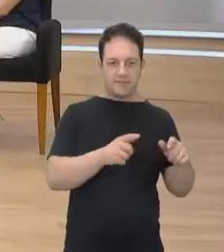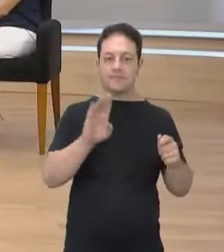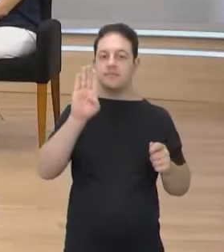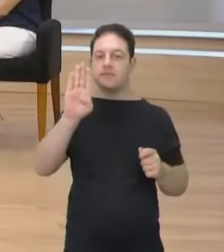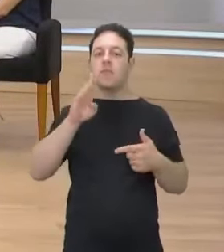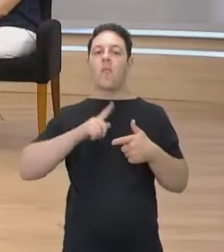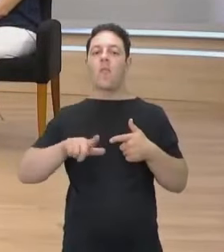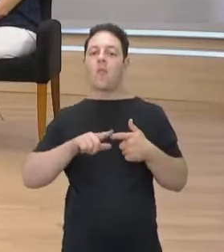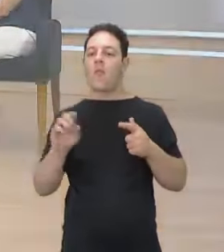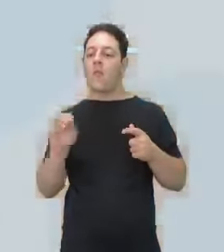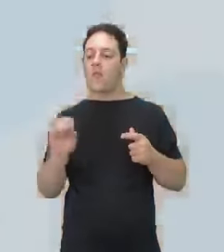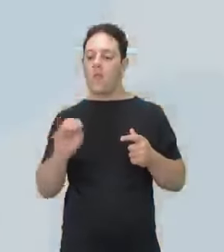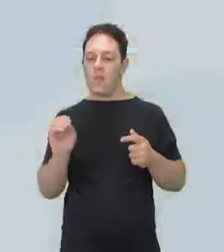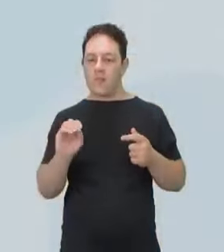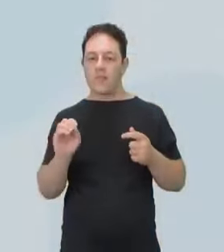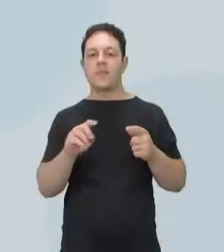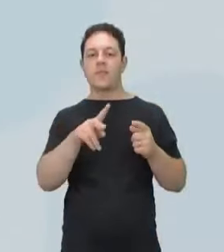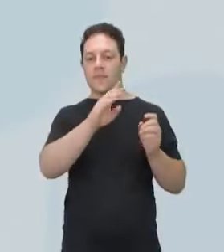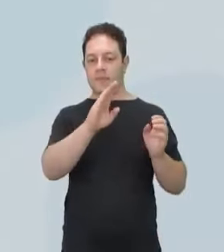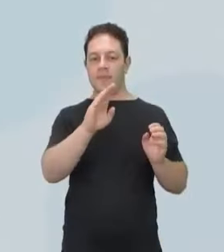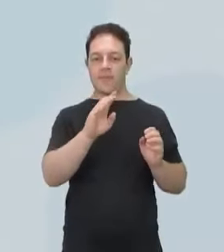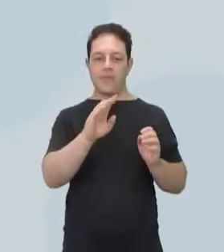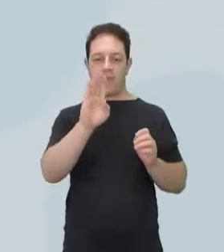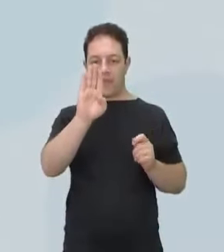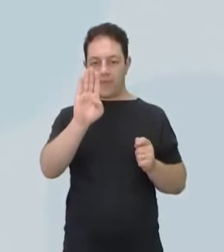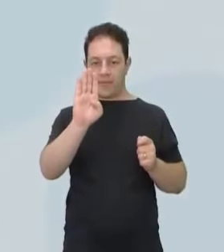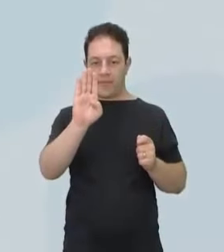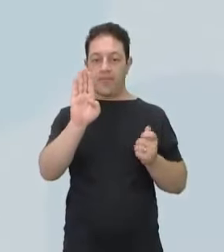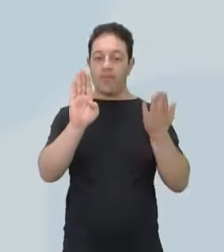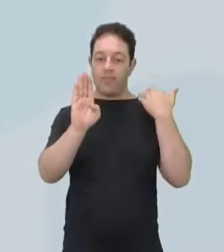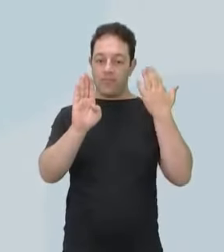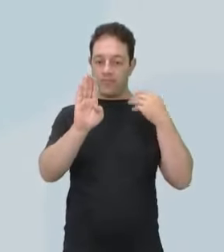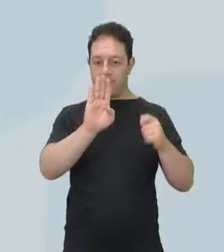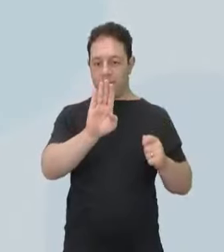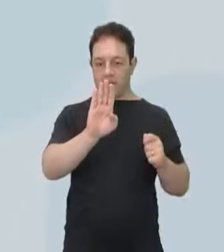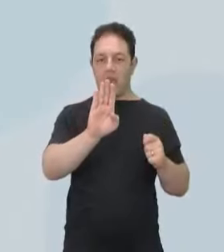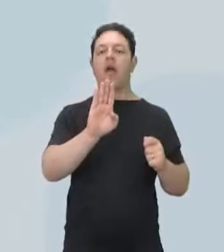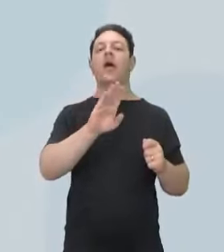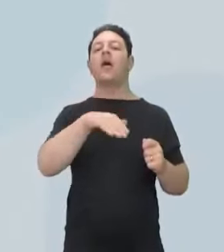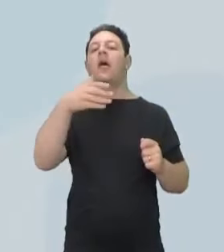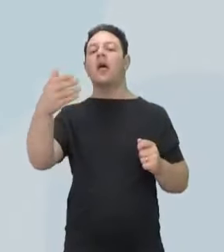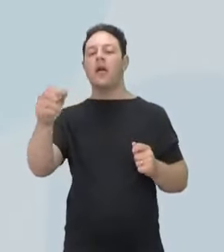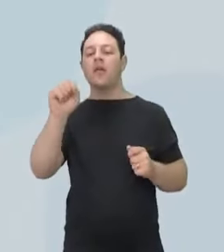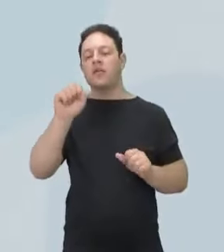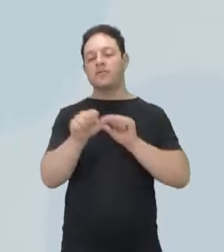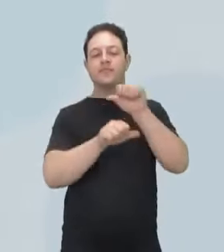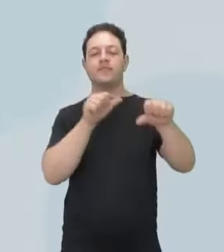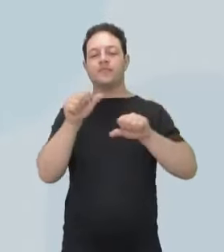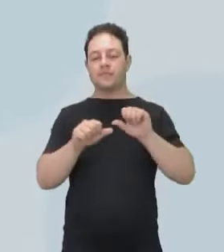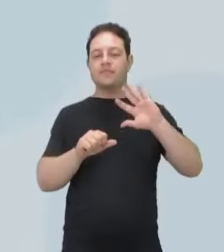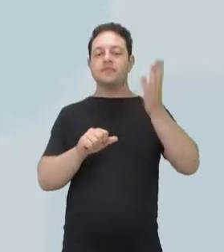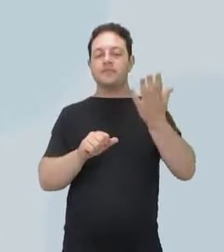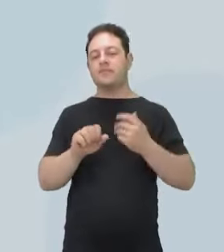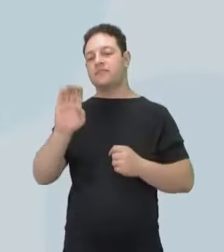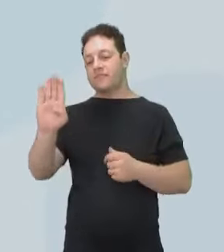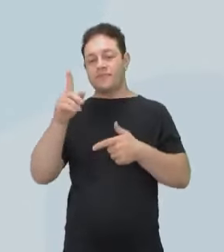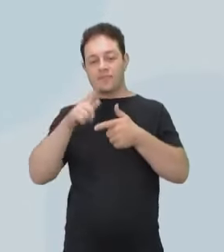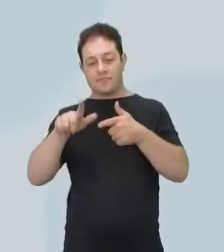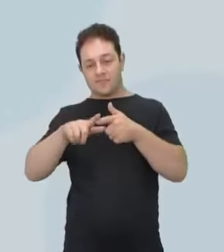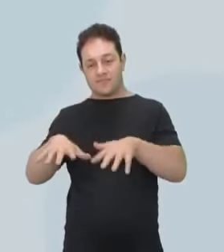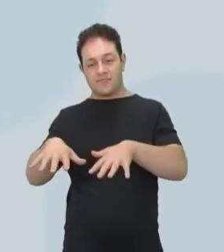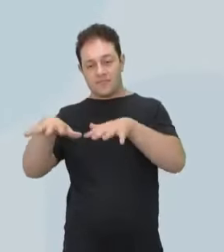tinha problema no antes, a cidade B pode começar a ter problemas, né, por conta aí da